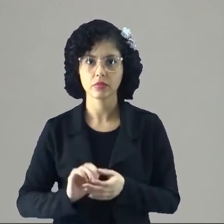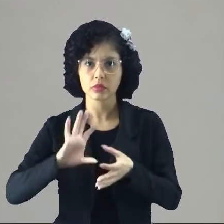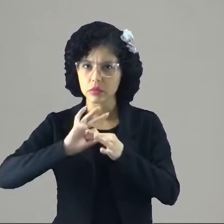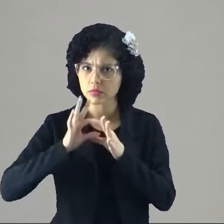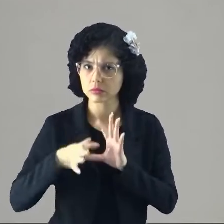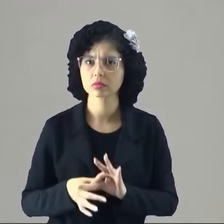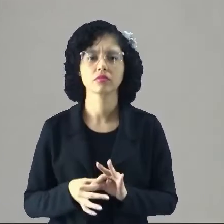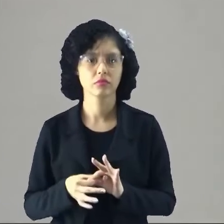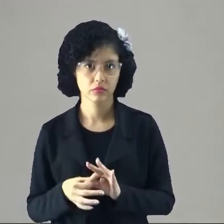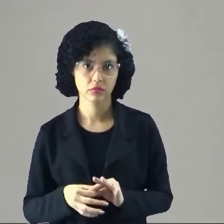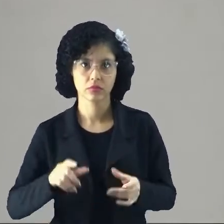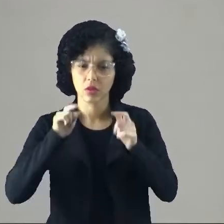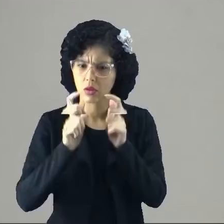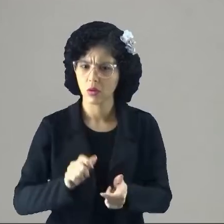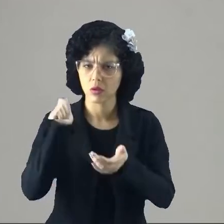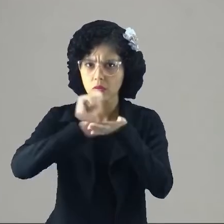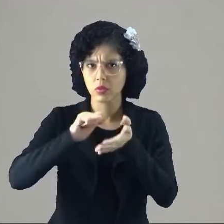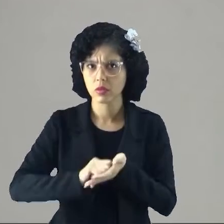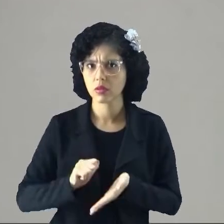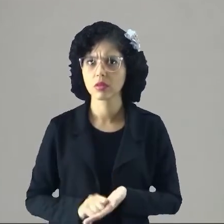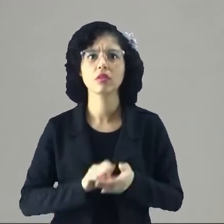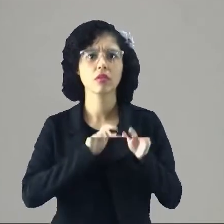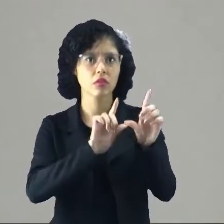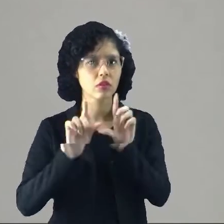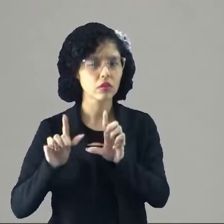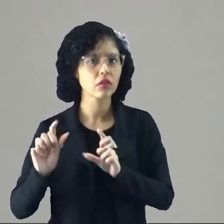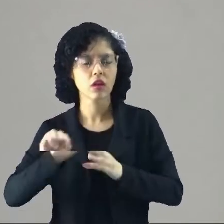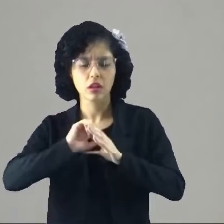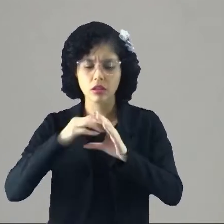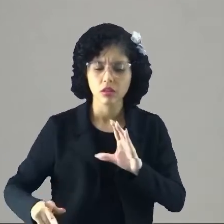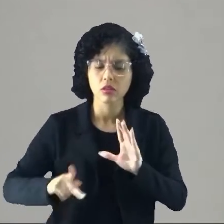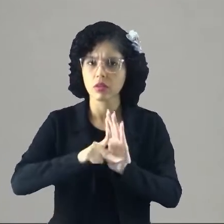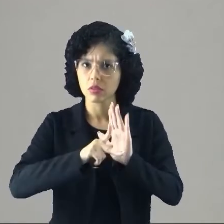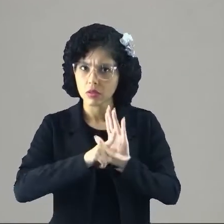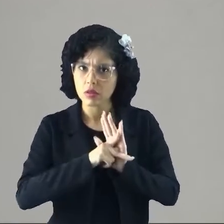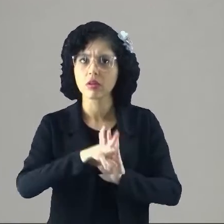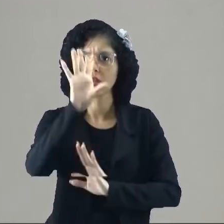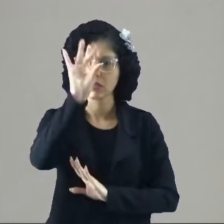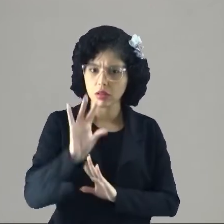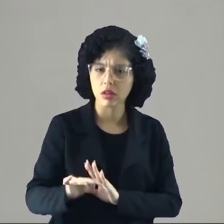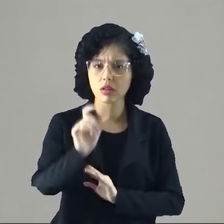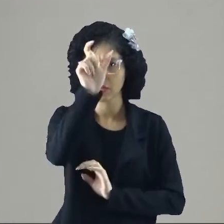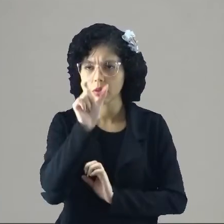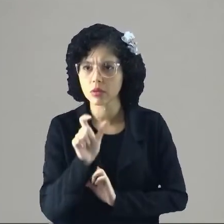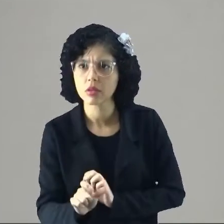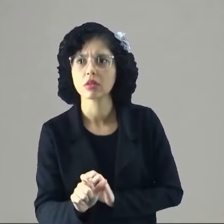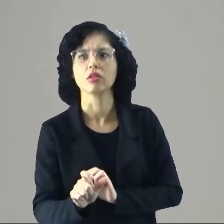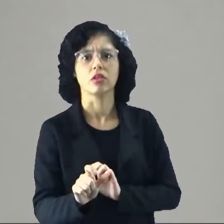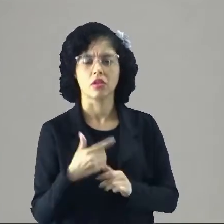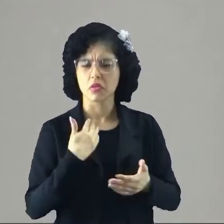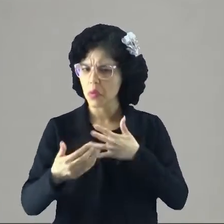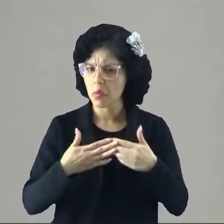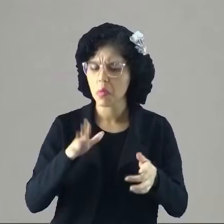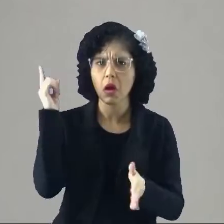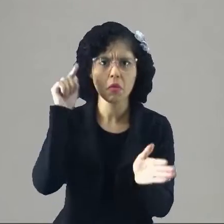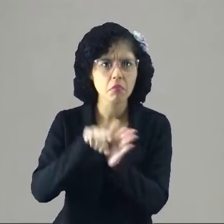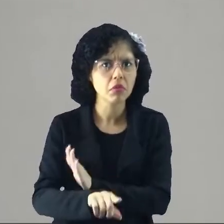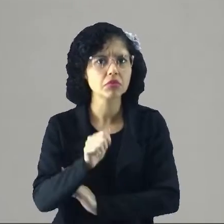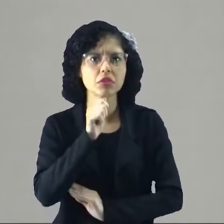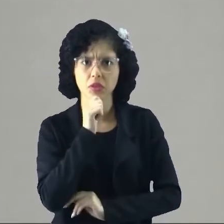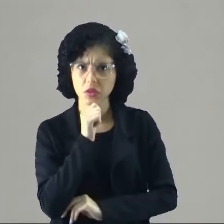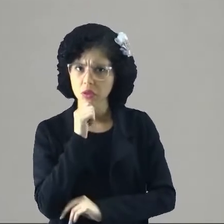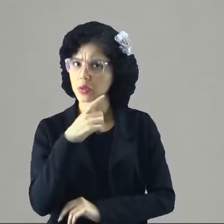contexto onde foi escrita a história da Mafalda e a característica de cada personagem, não importa qual a pergunta que